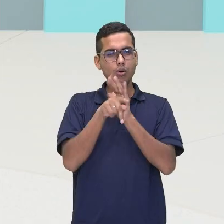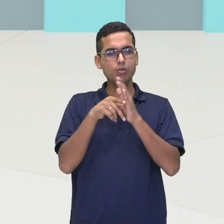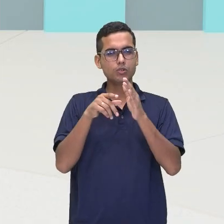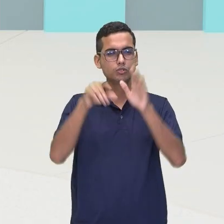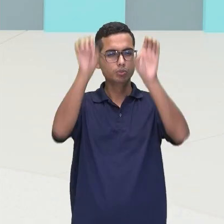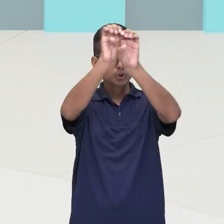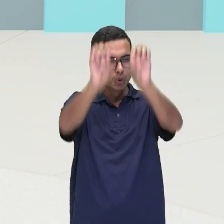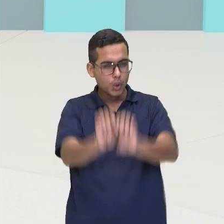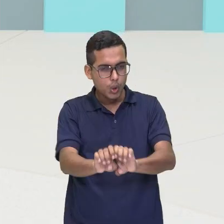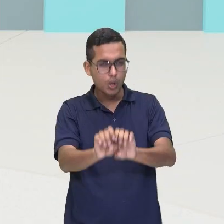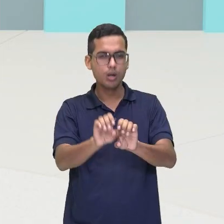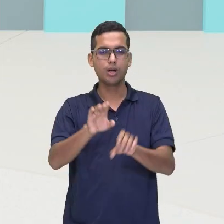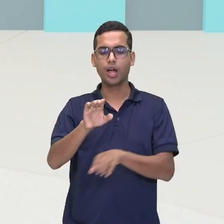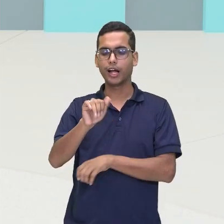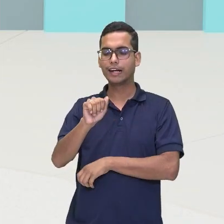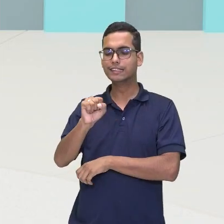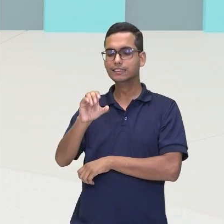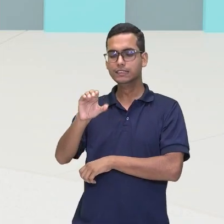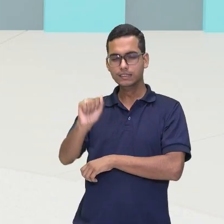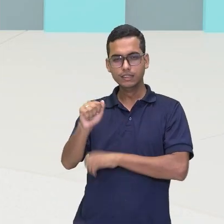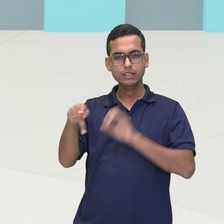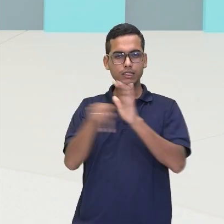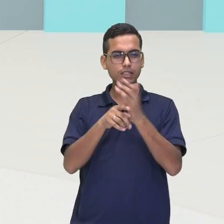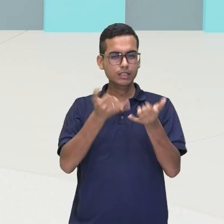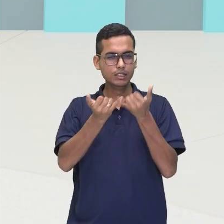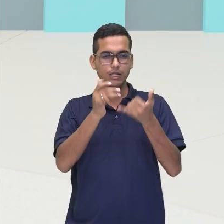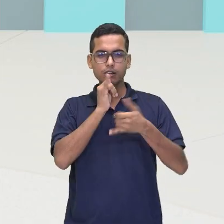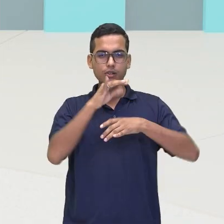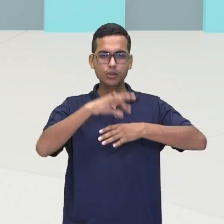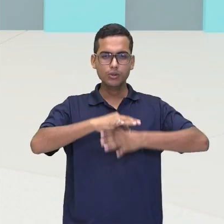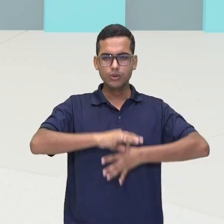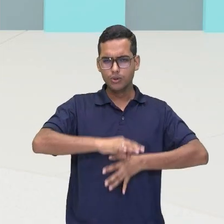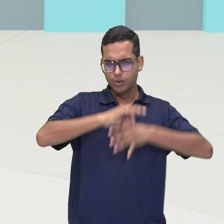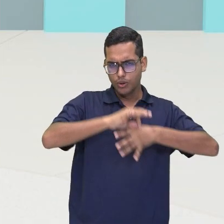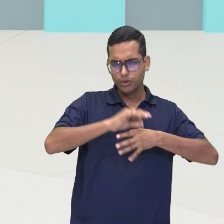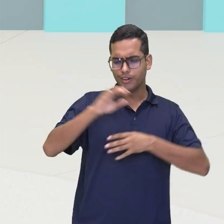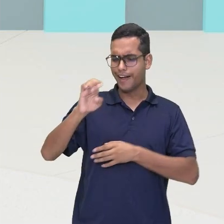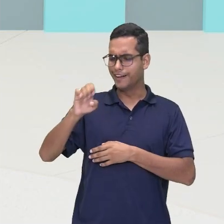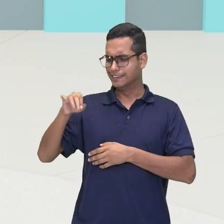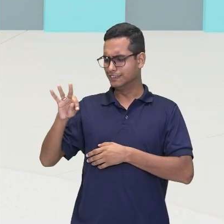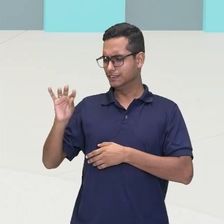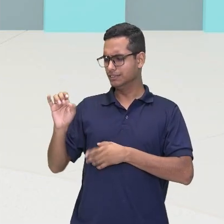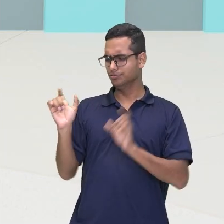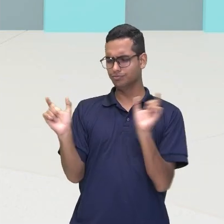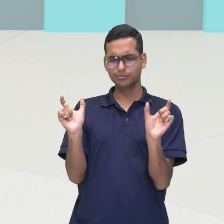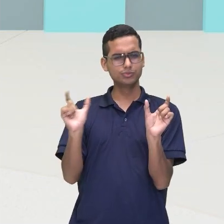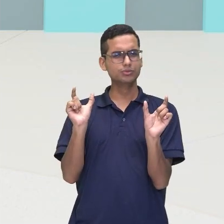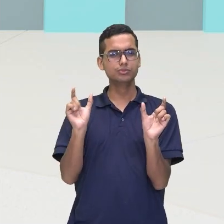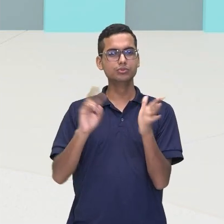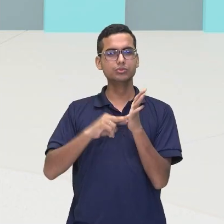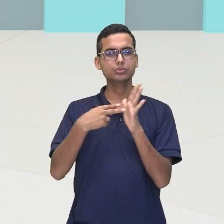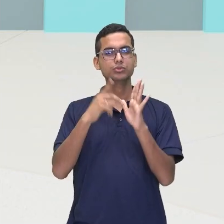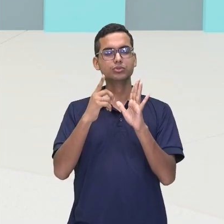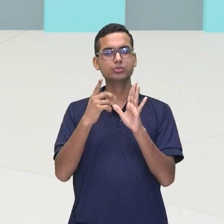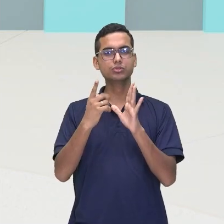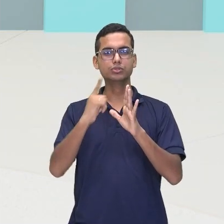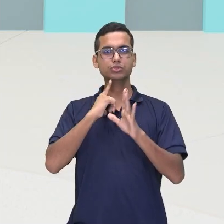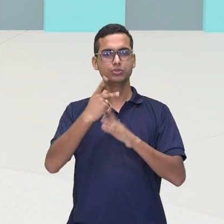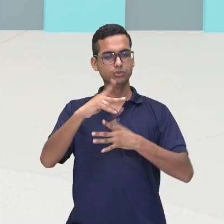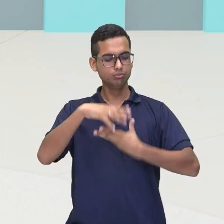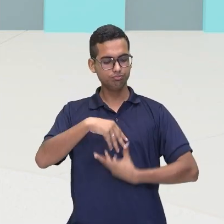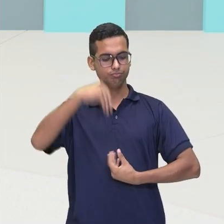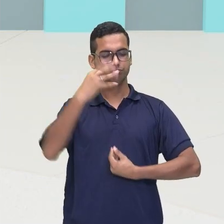carne. Essa carne, esse ente, que guarda a tua essência.